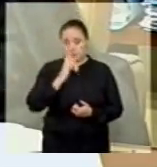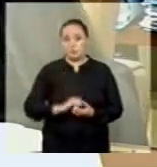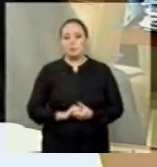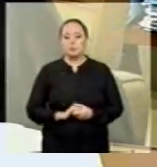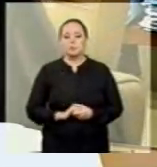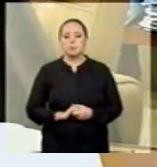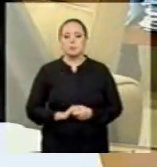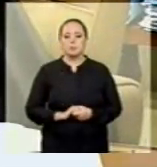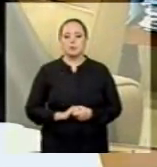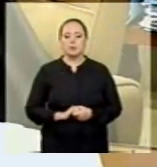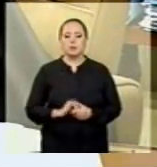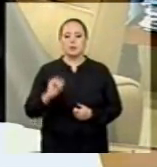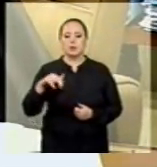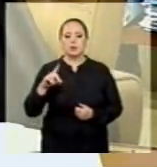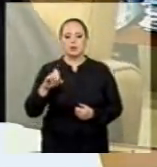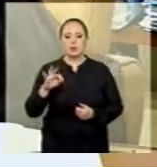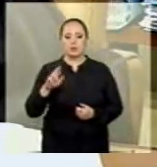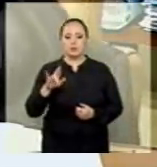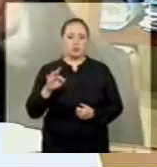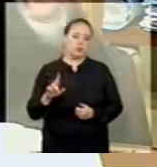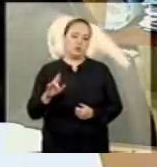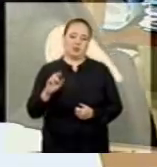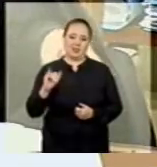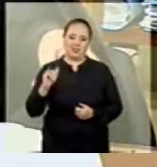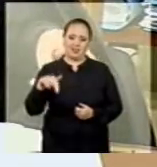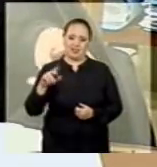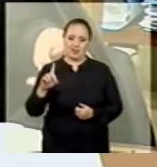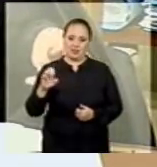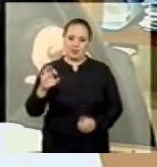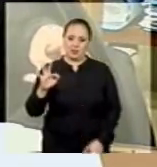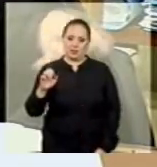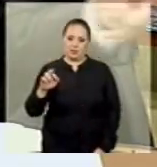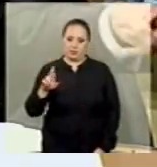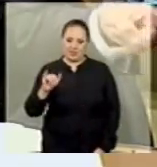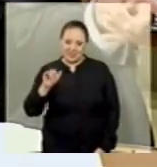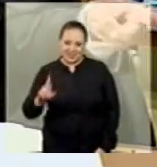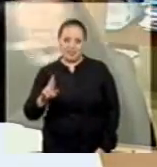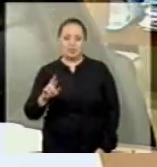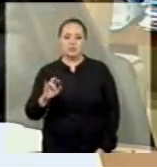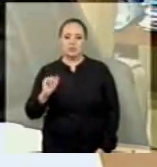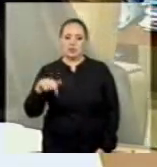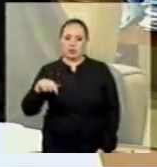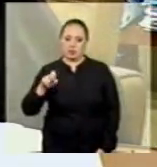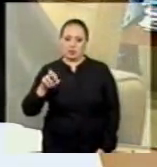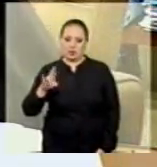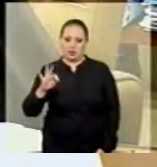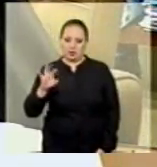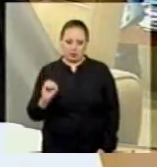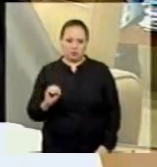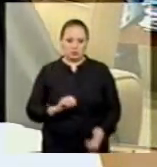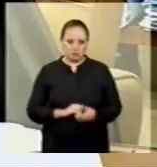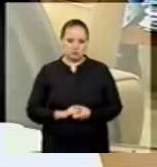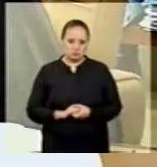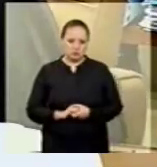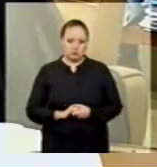indeferir o inquérito, a abertura do inquérito, e isso vem ocorrendo já. Recentemente a imprensa noticiou a decisão do